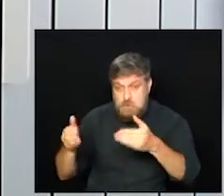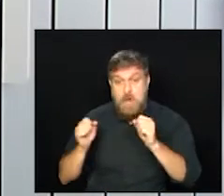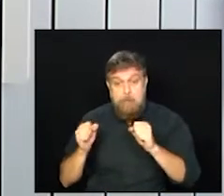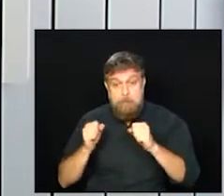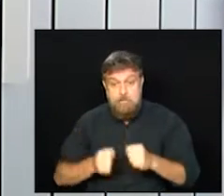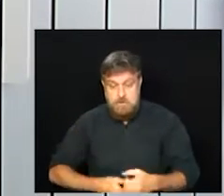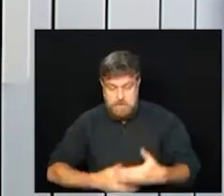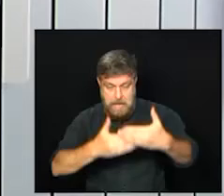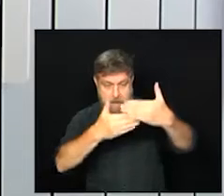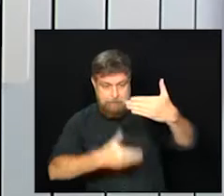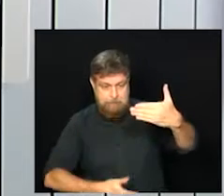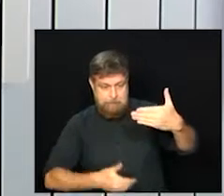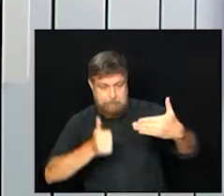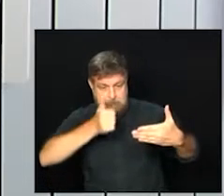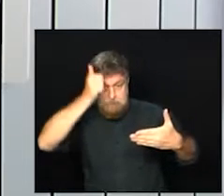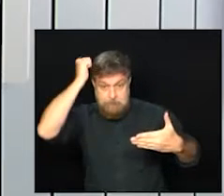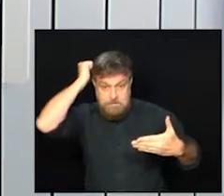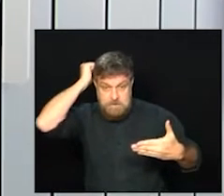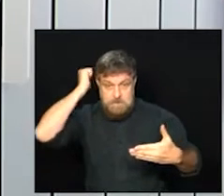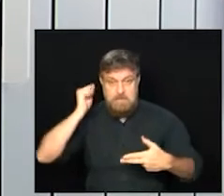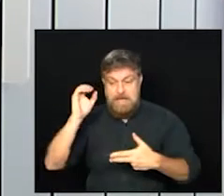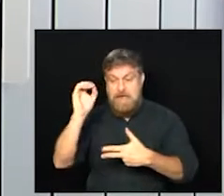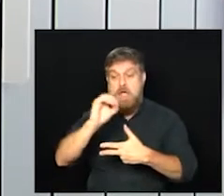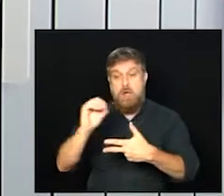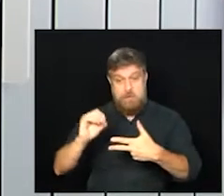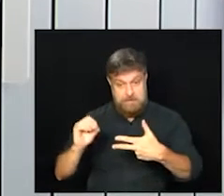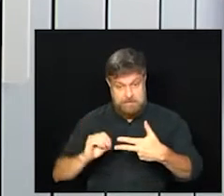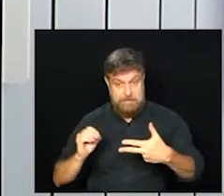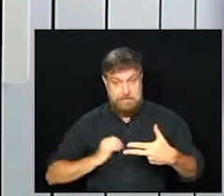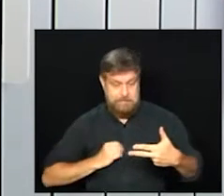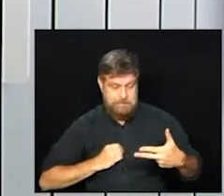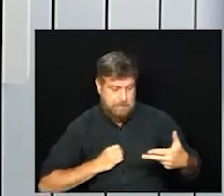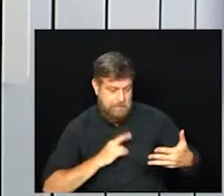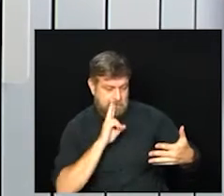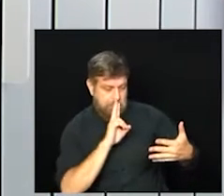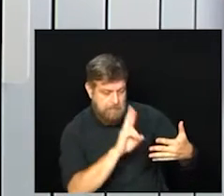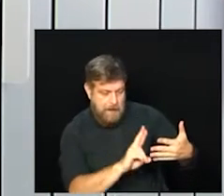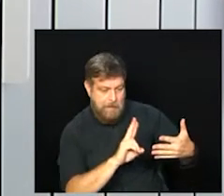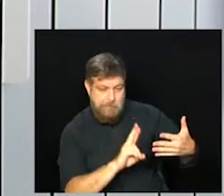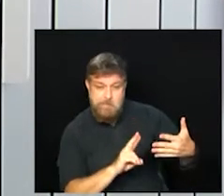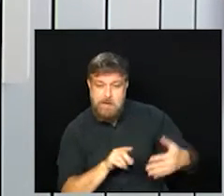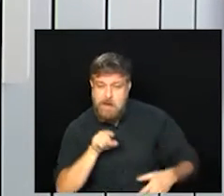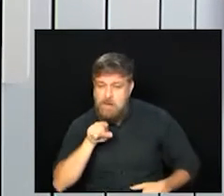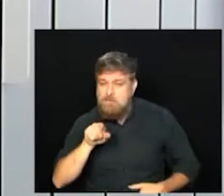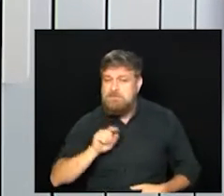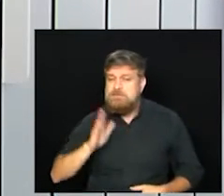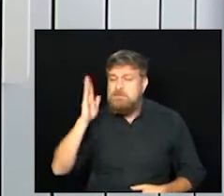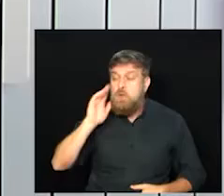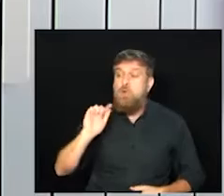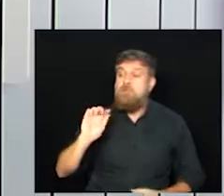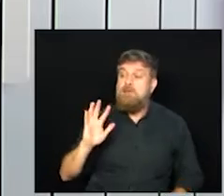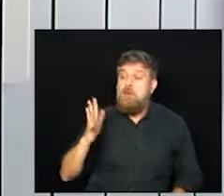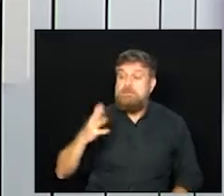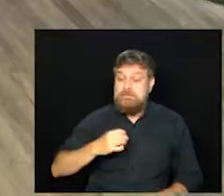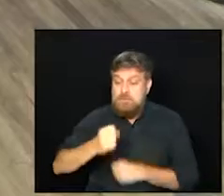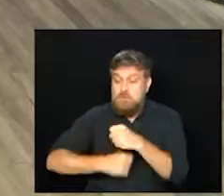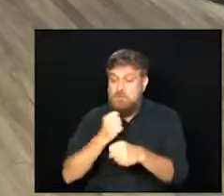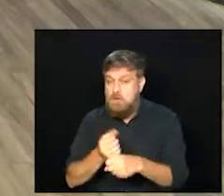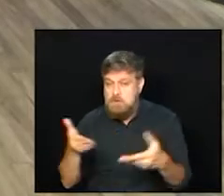aparecer nas provas dos vestibulares e do Enem. Quais devem ser cobradas neste